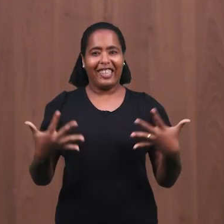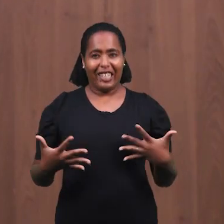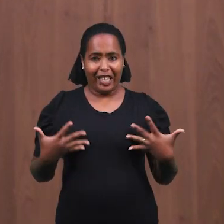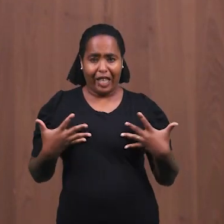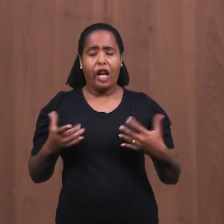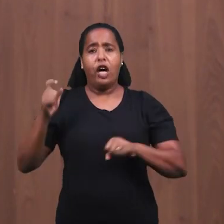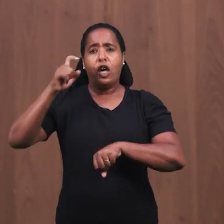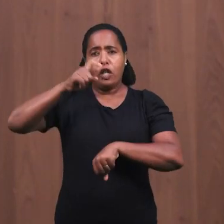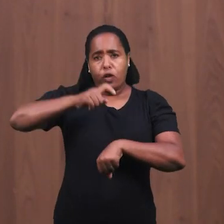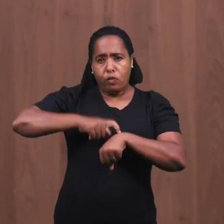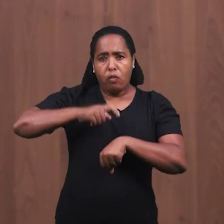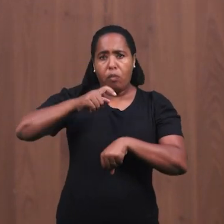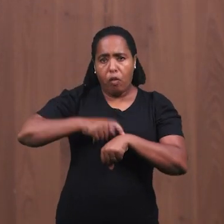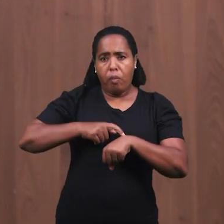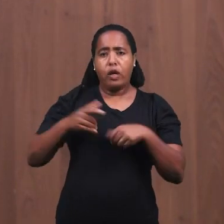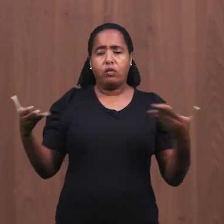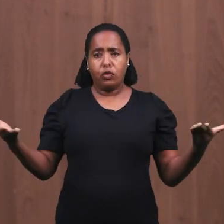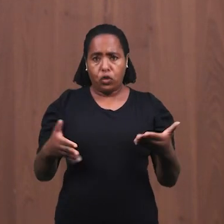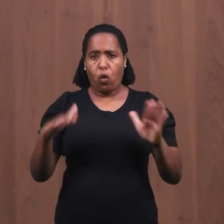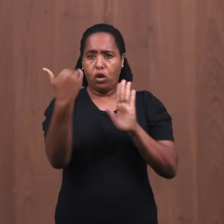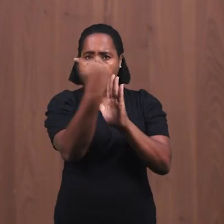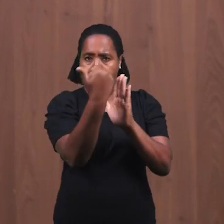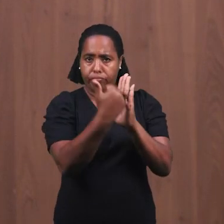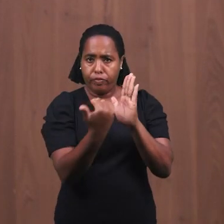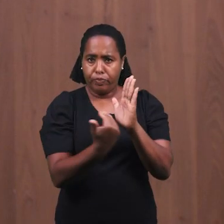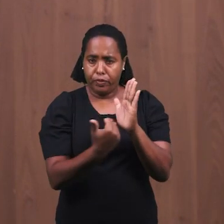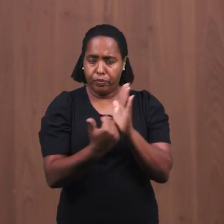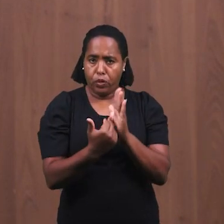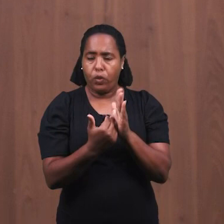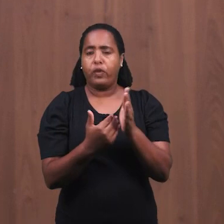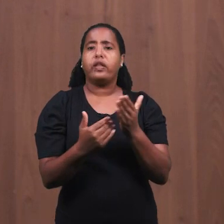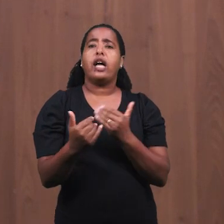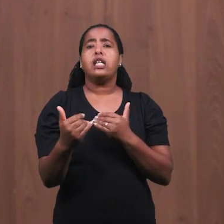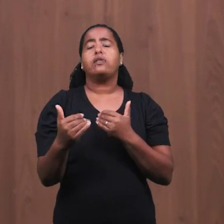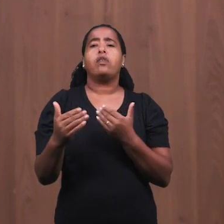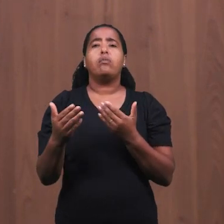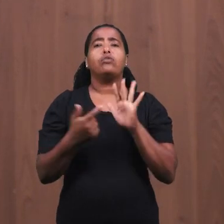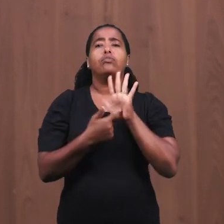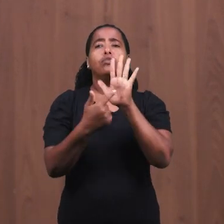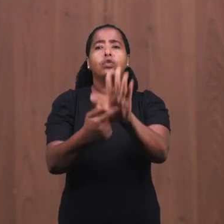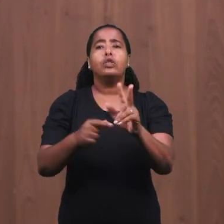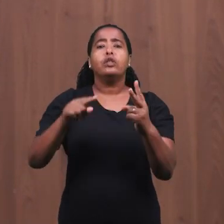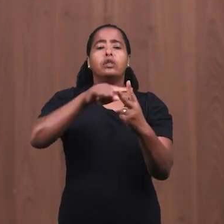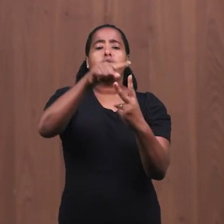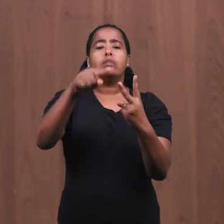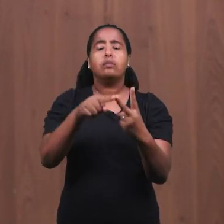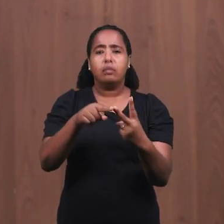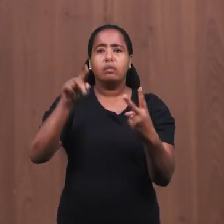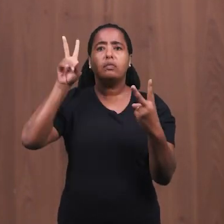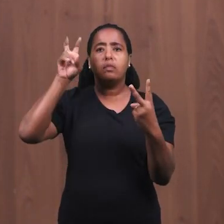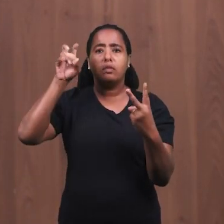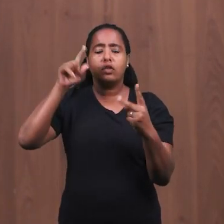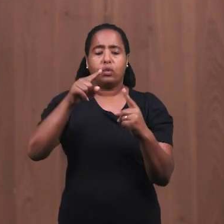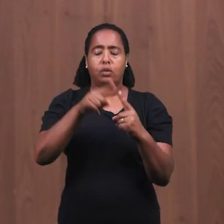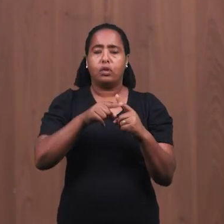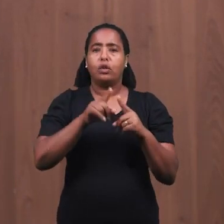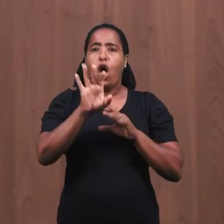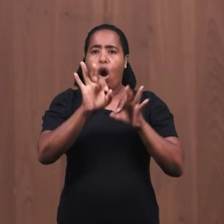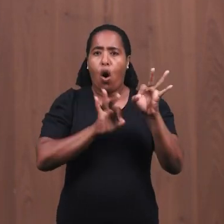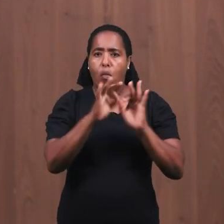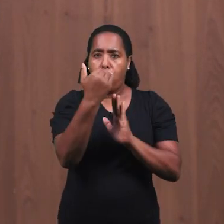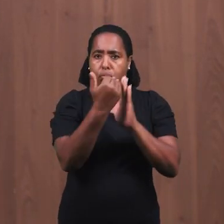neste episódio vamos conversar a respeito de dois assuntos: a organização